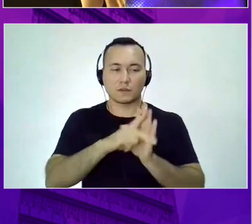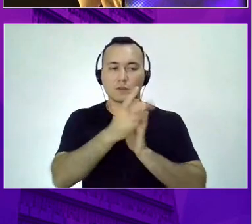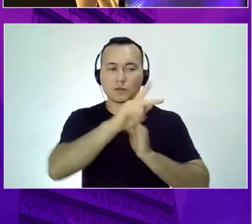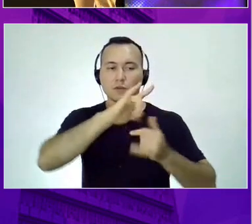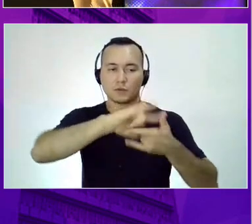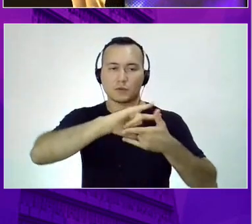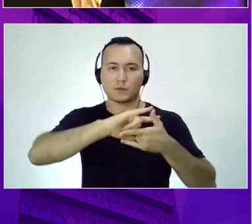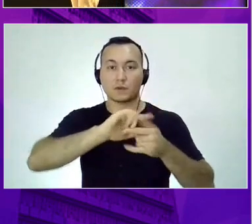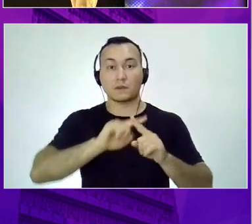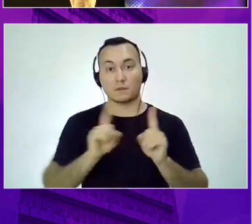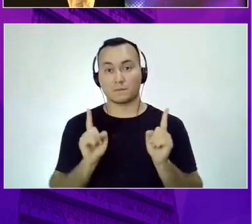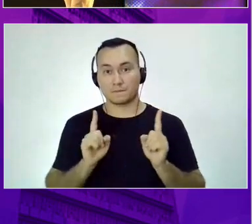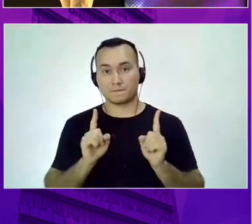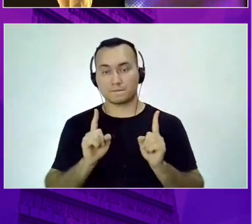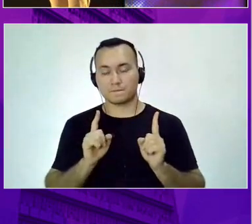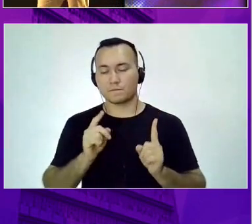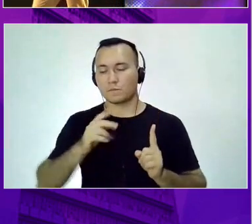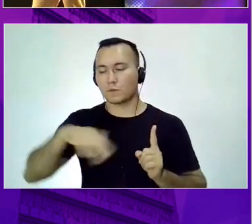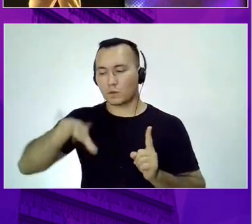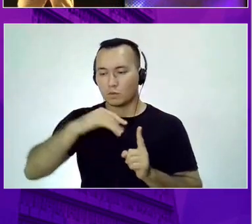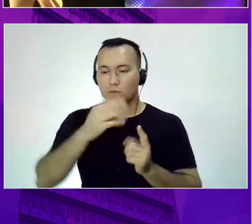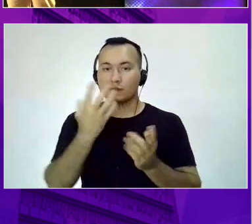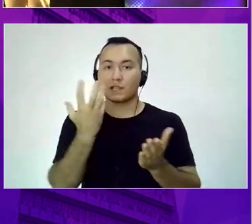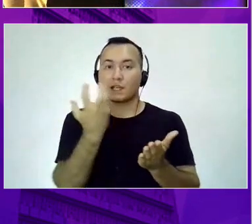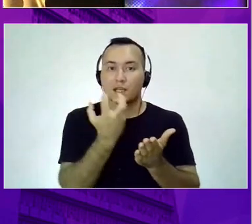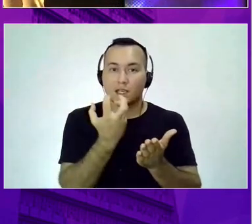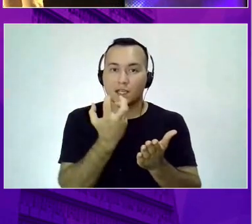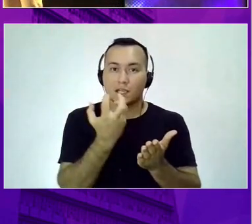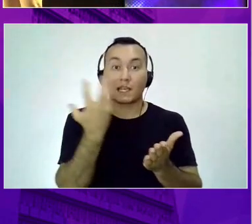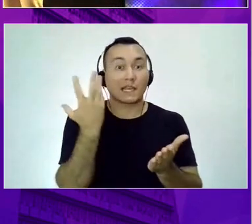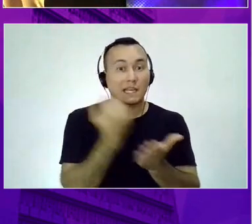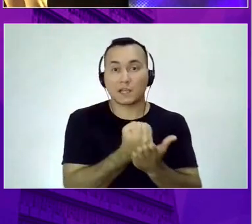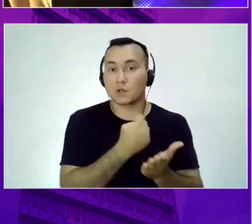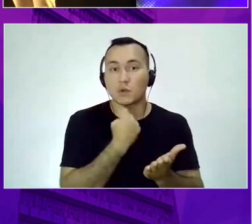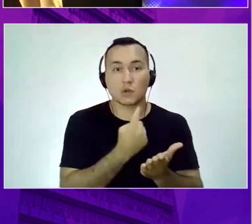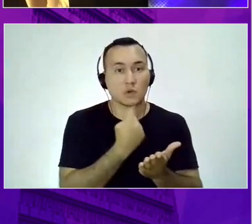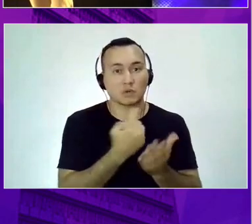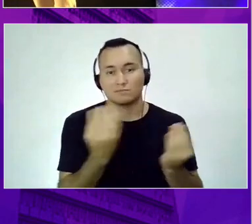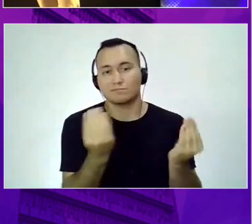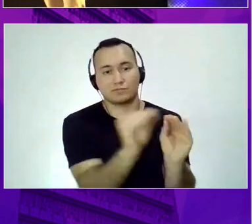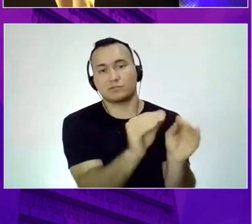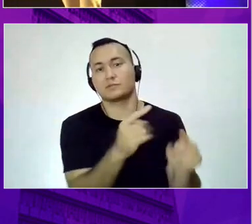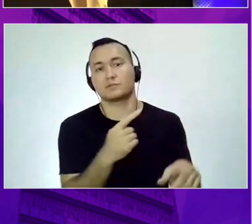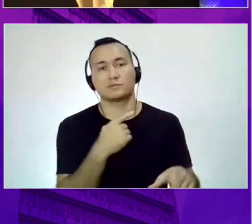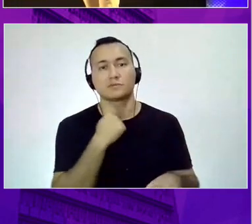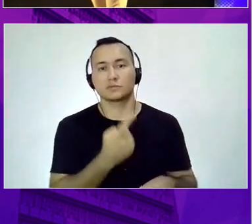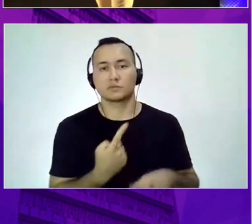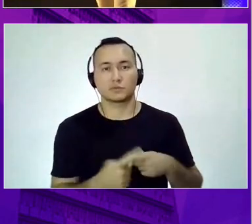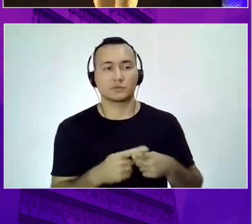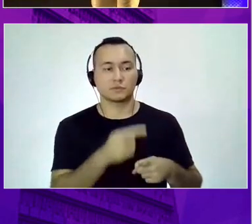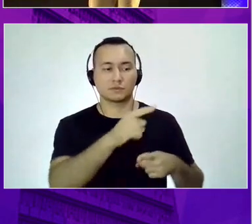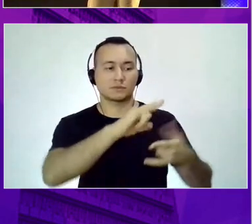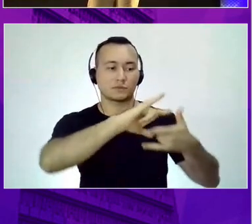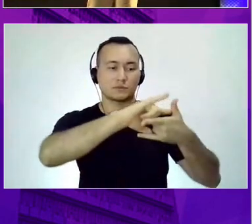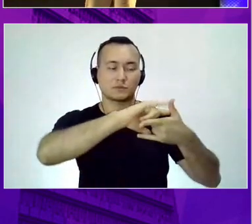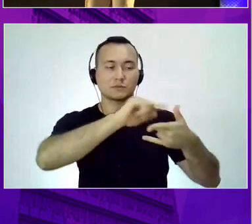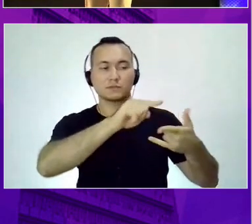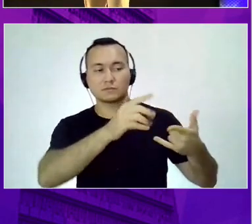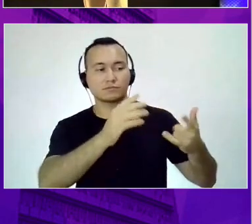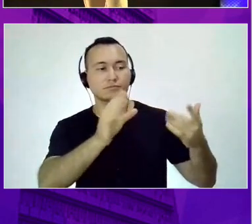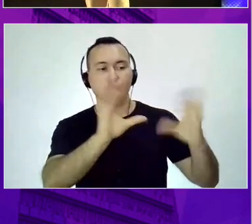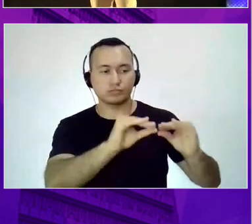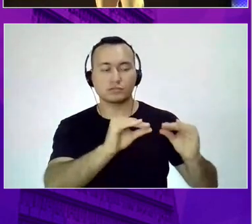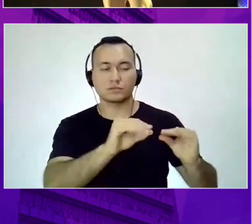tem prazo, os dias estão contando, a gente vai lá e entra em contato com a Microsoft. Não, está tudo certo, está funcionando. Tenta outra